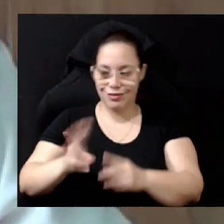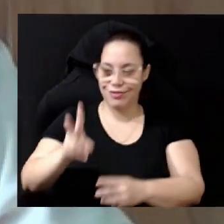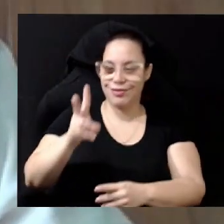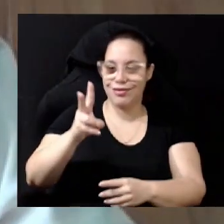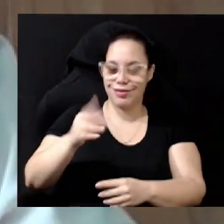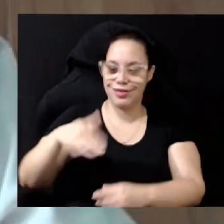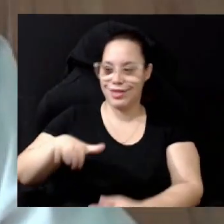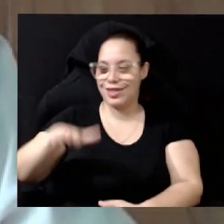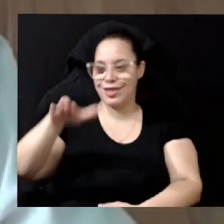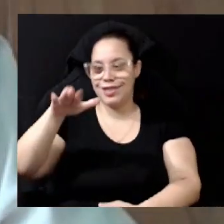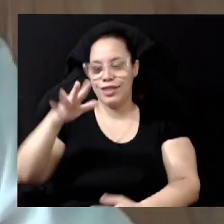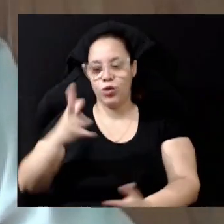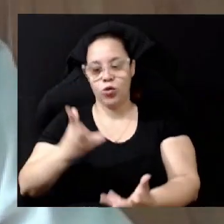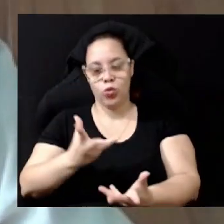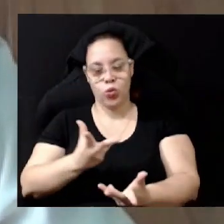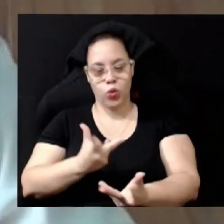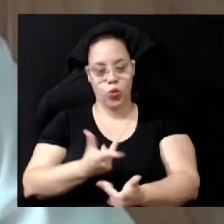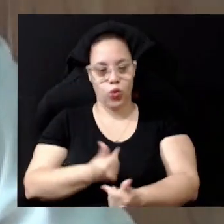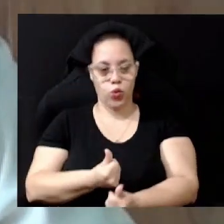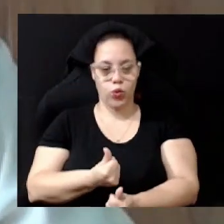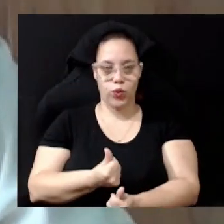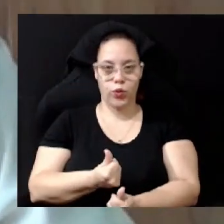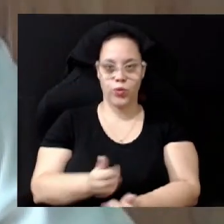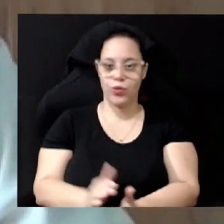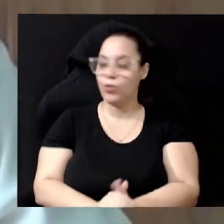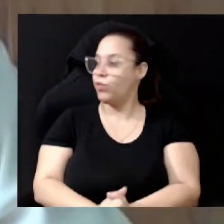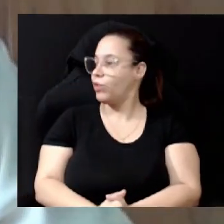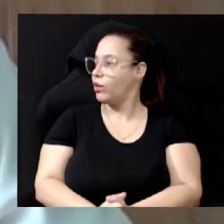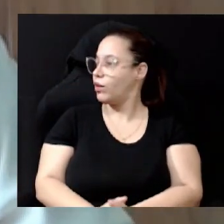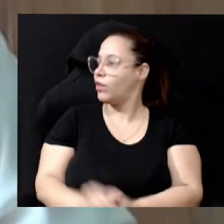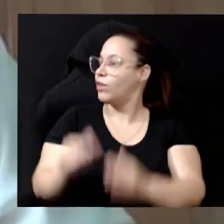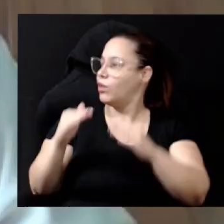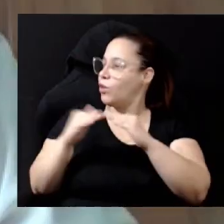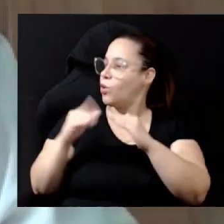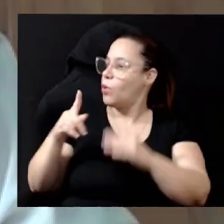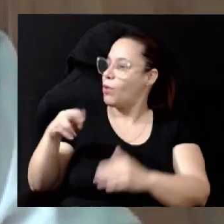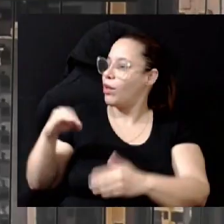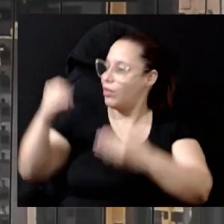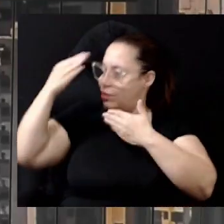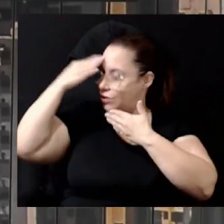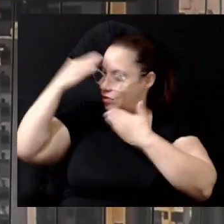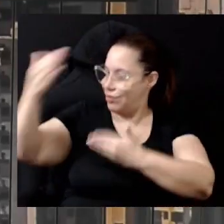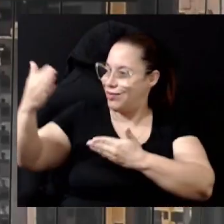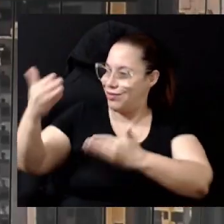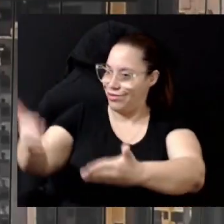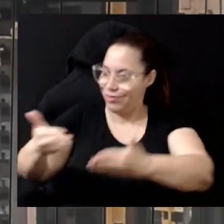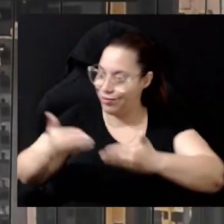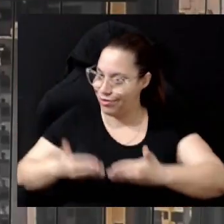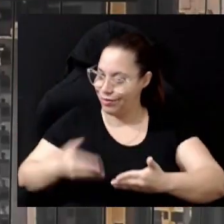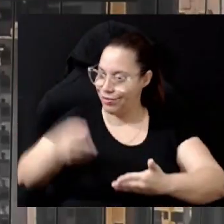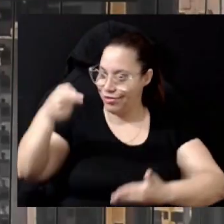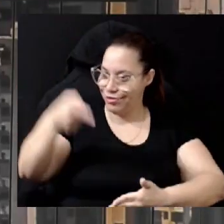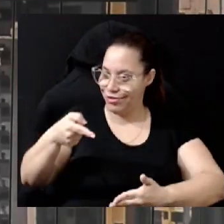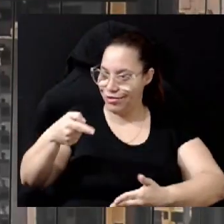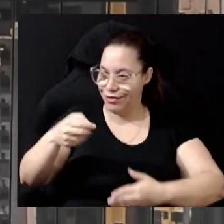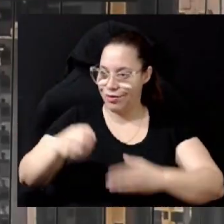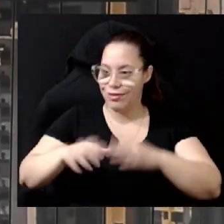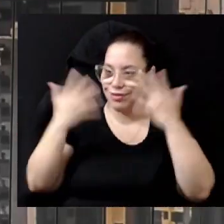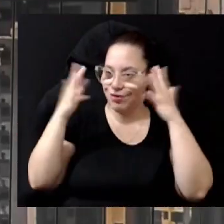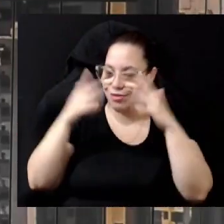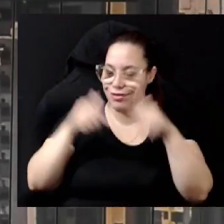fazer arte, continuar fazendo arte com cada vez mais qualidade e relevância. Com certeza, Pedro. Muito obrigada pela